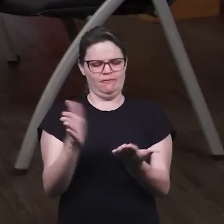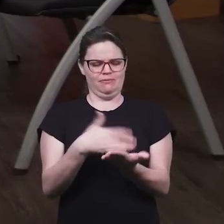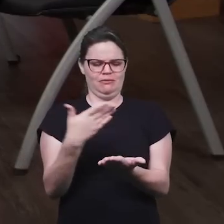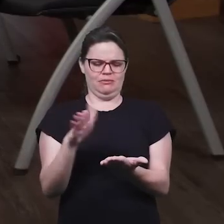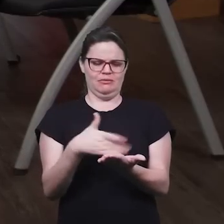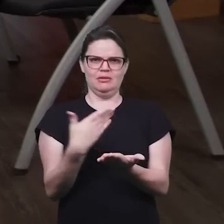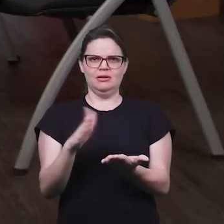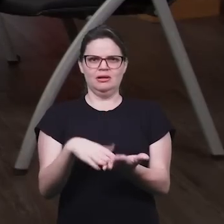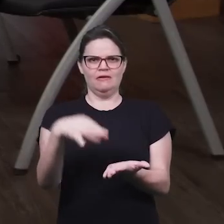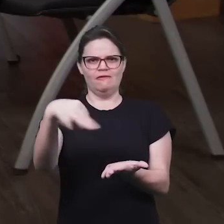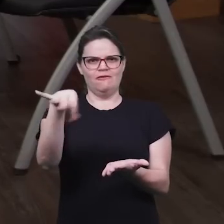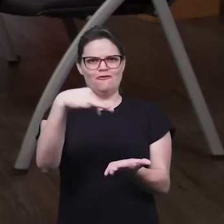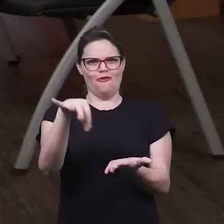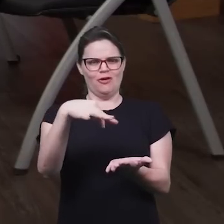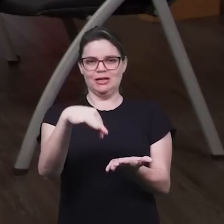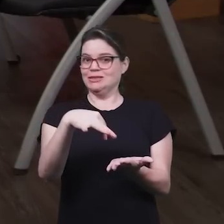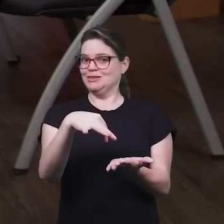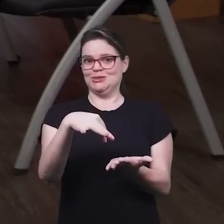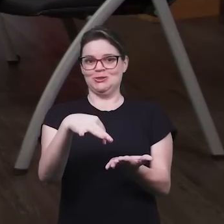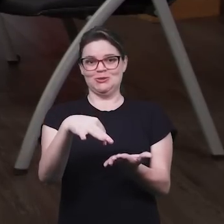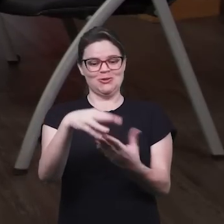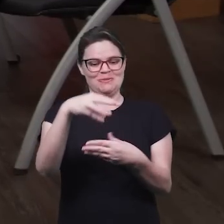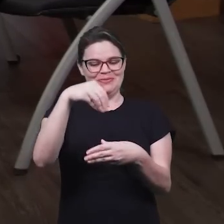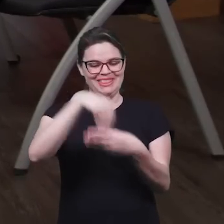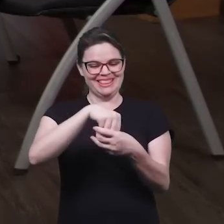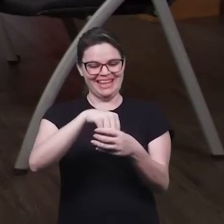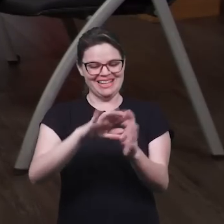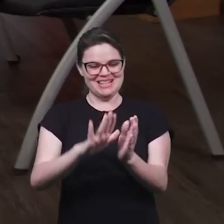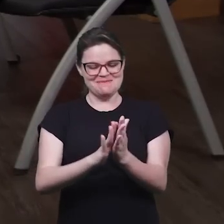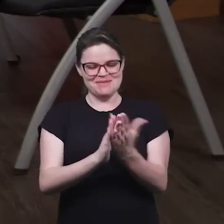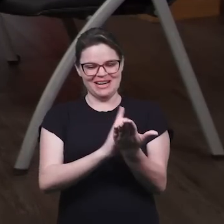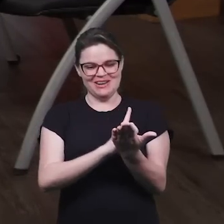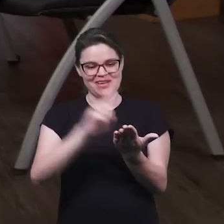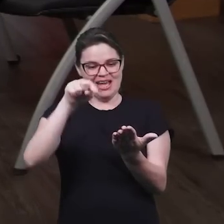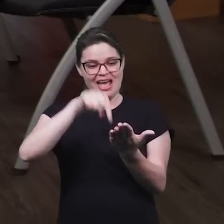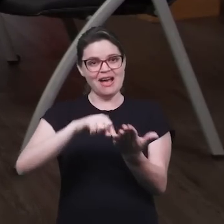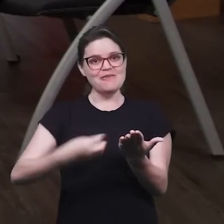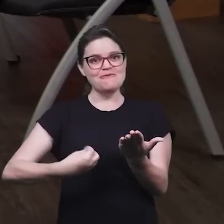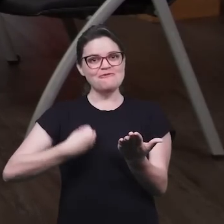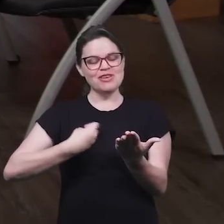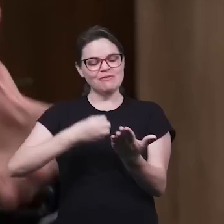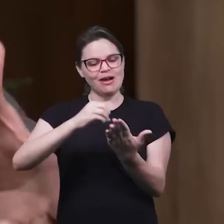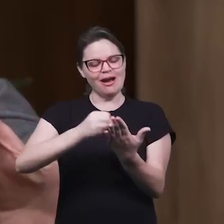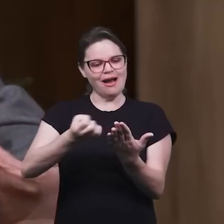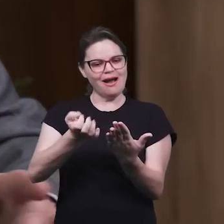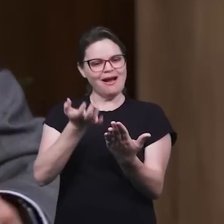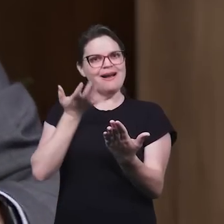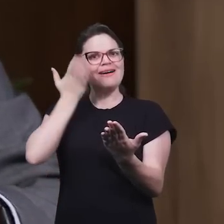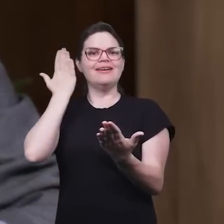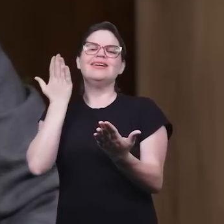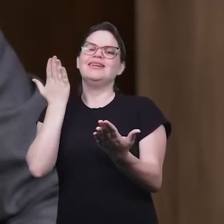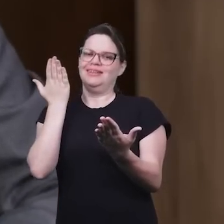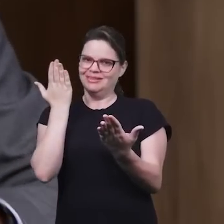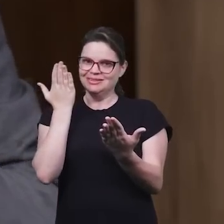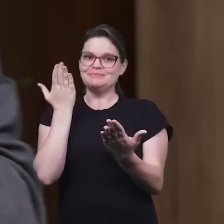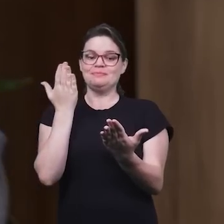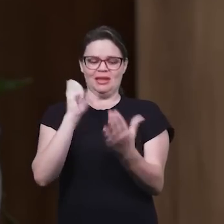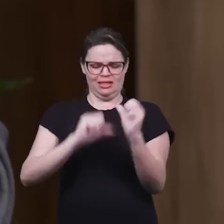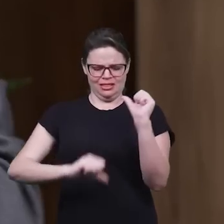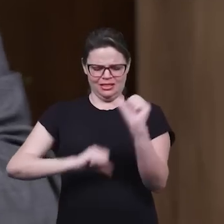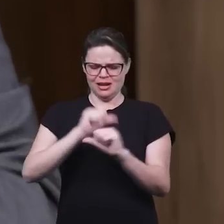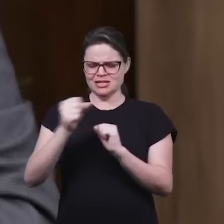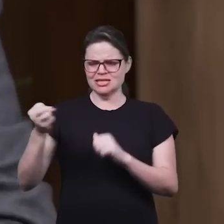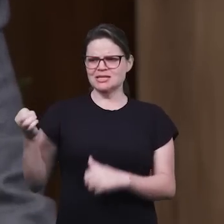arquivo digital, mas é uma palavra viva, que Glória a transforma Deus. o caráter, que Glória a Deus. muda